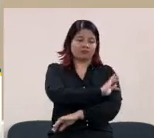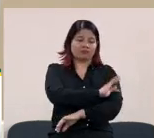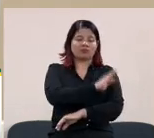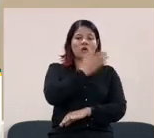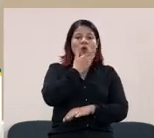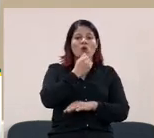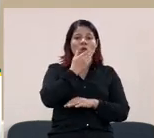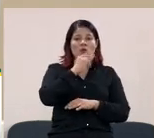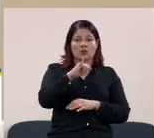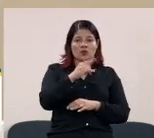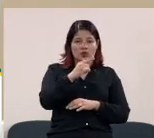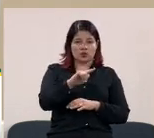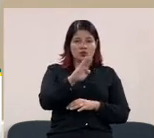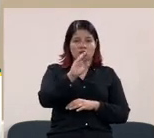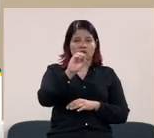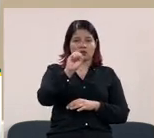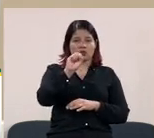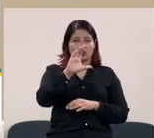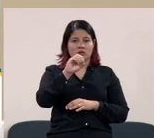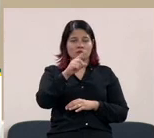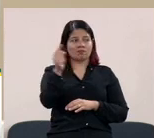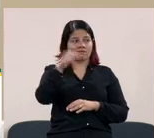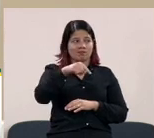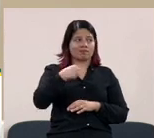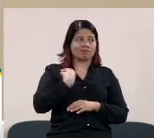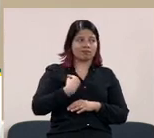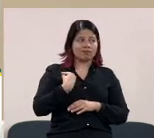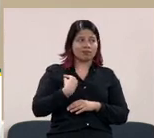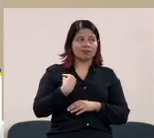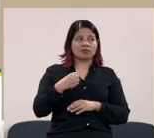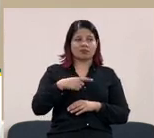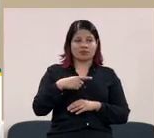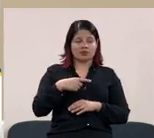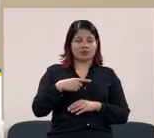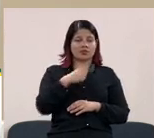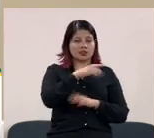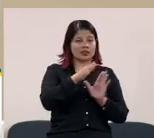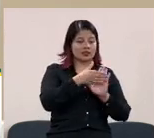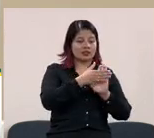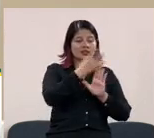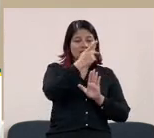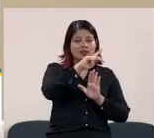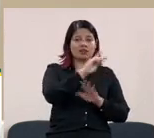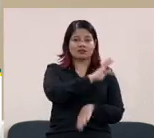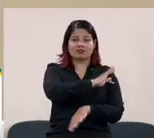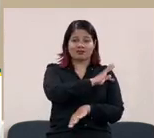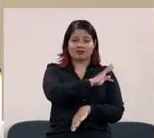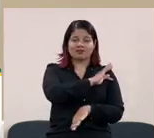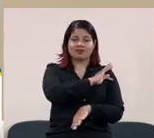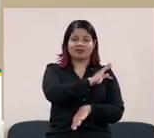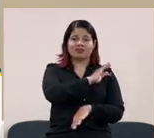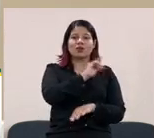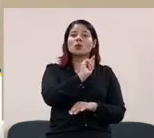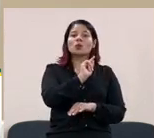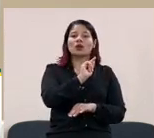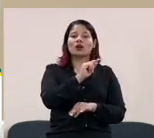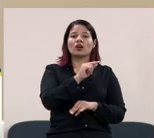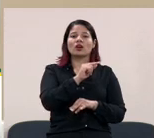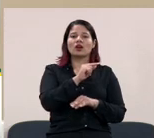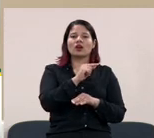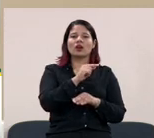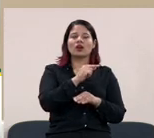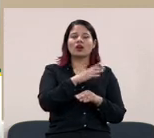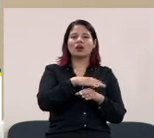que está aqui presente nessa plenária, que eu agradeço a presença, uma proposta muito inovadora do corredor tecnológico,